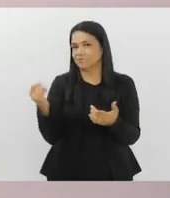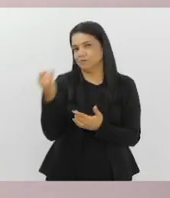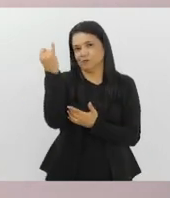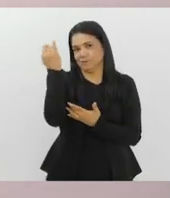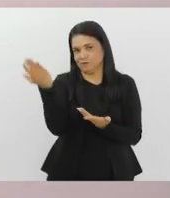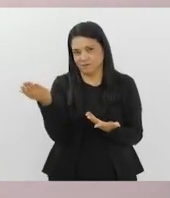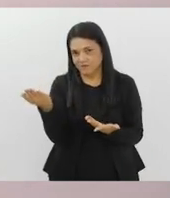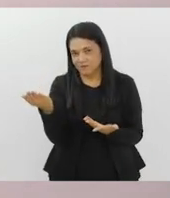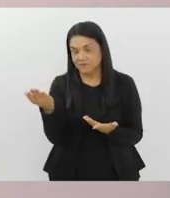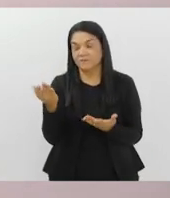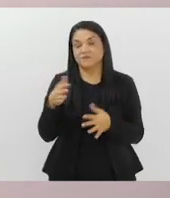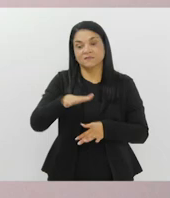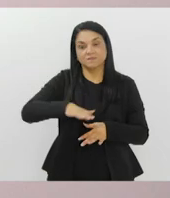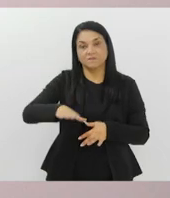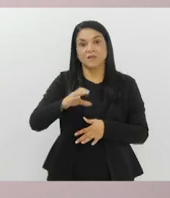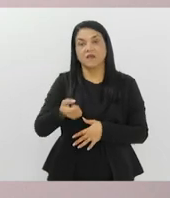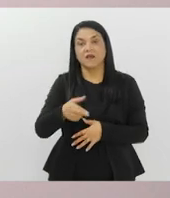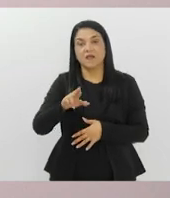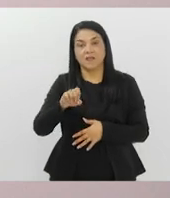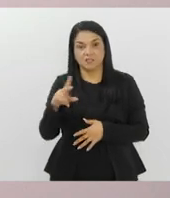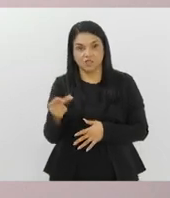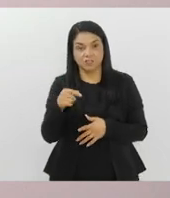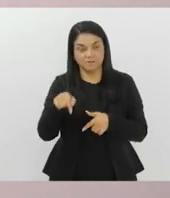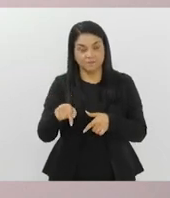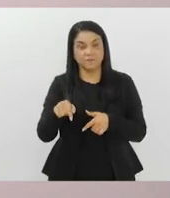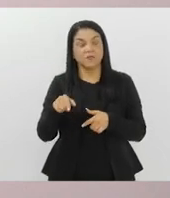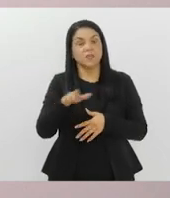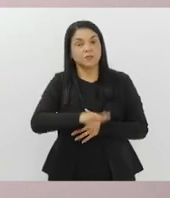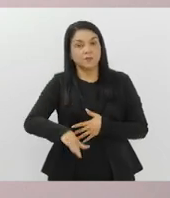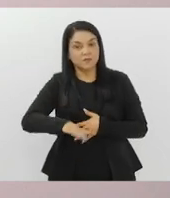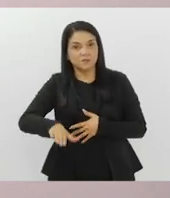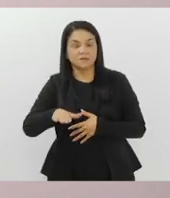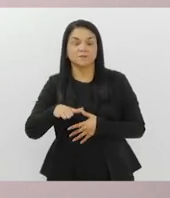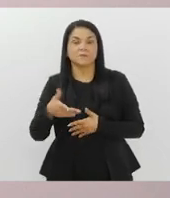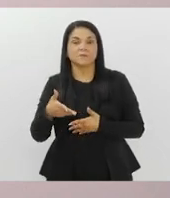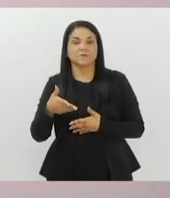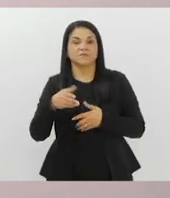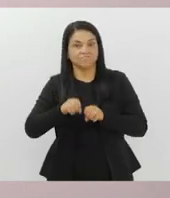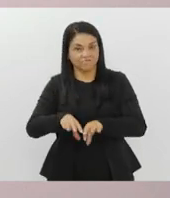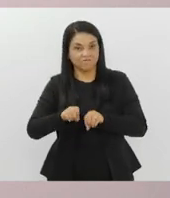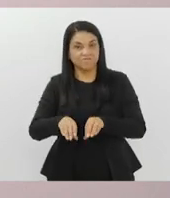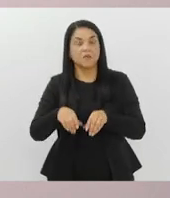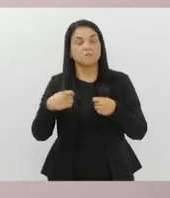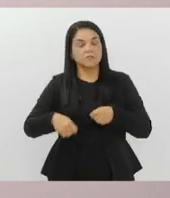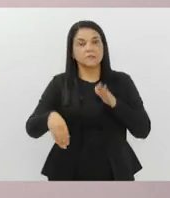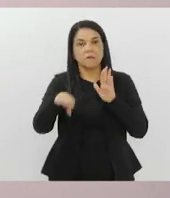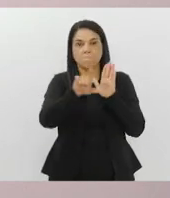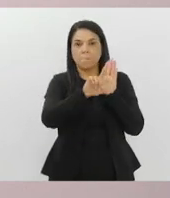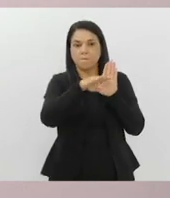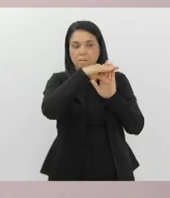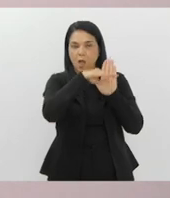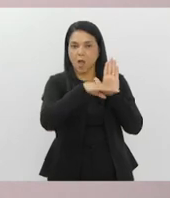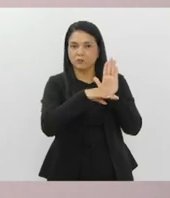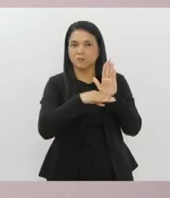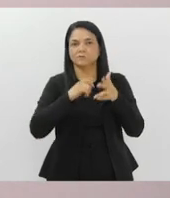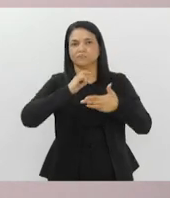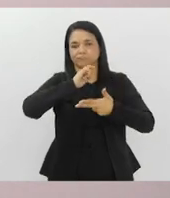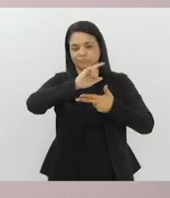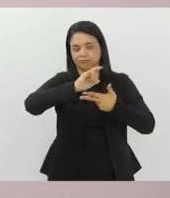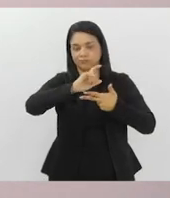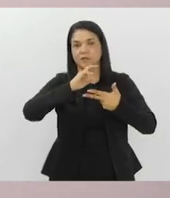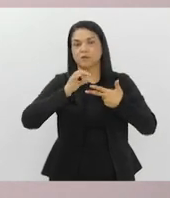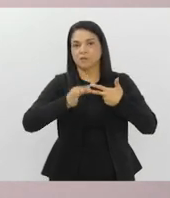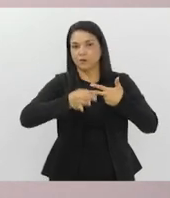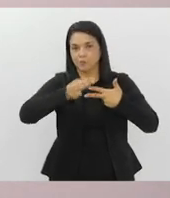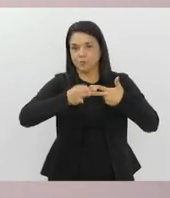ou espaços de educação infantil precisam estar nas pautas do Executivo, Legislativo e Judiciário. A proteção à primeira infância deveria